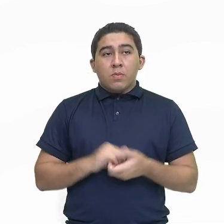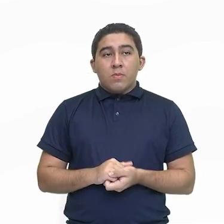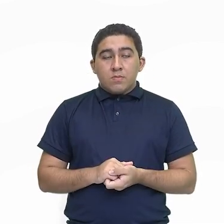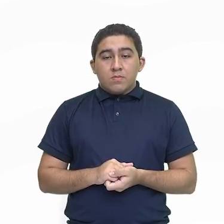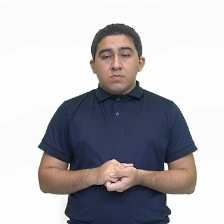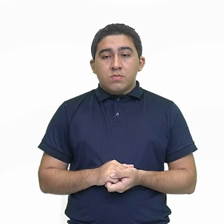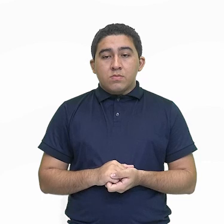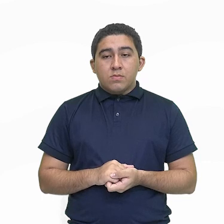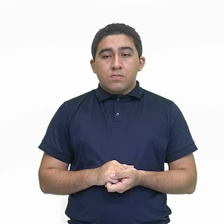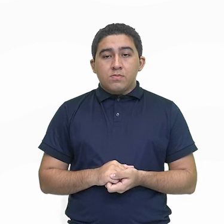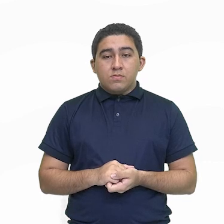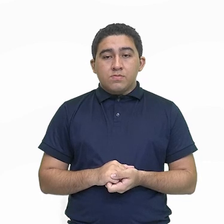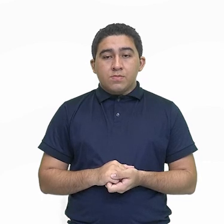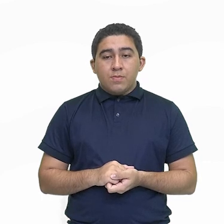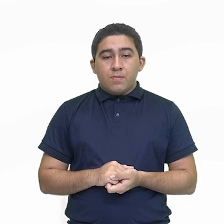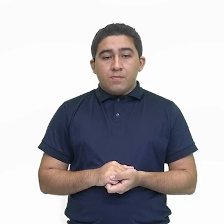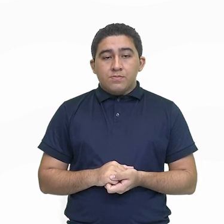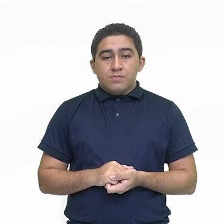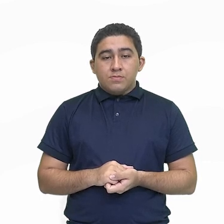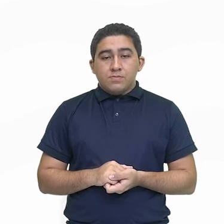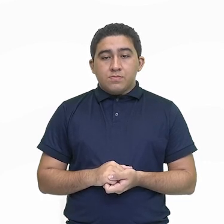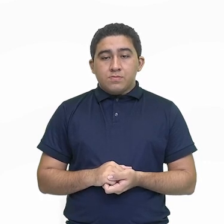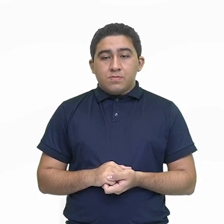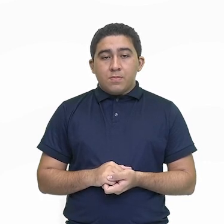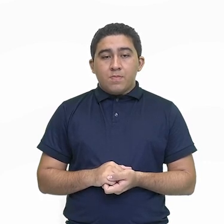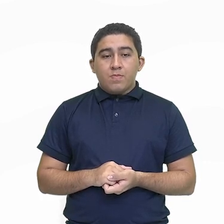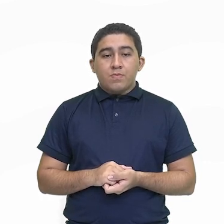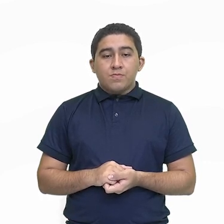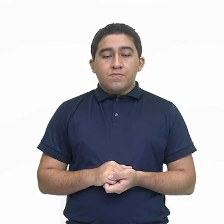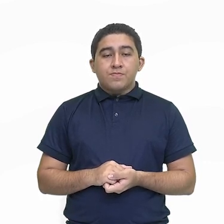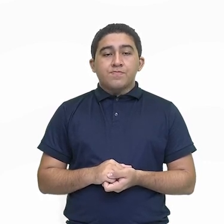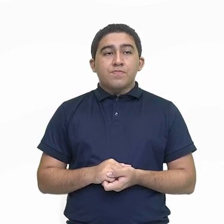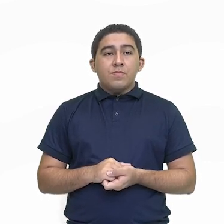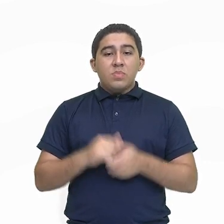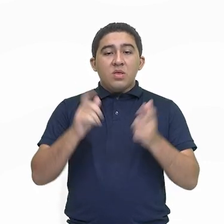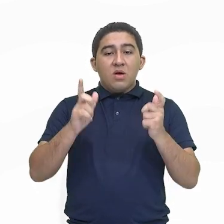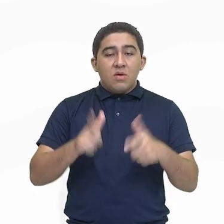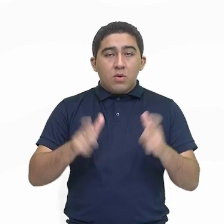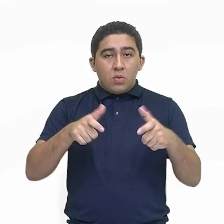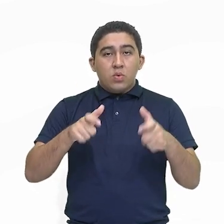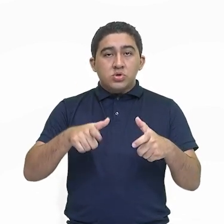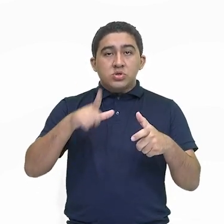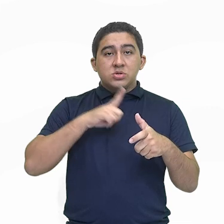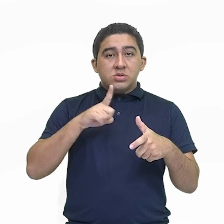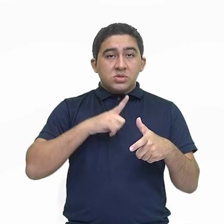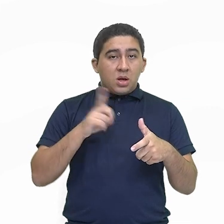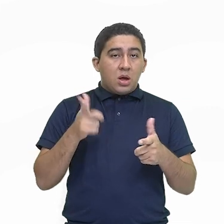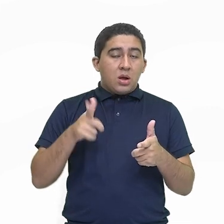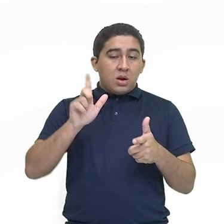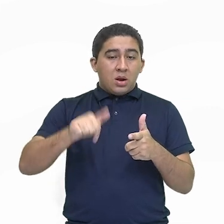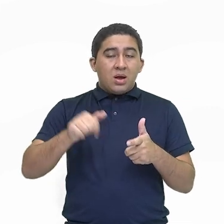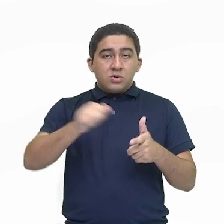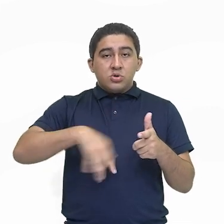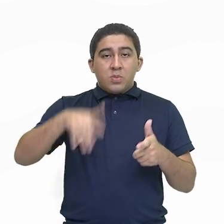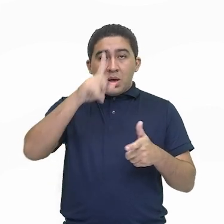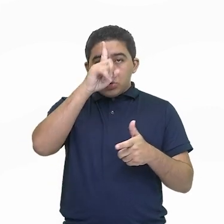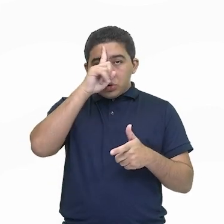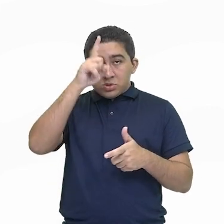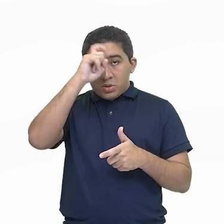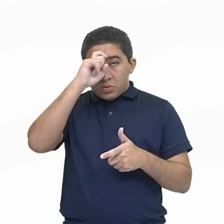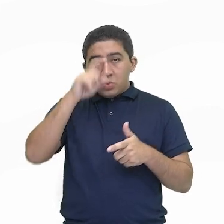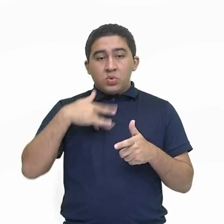distribuídas nas unidades de saúde por grupos populacionais, como